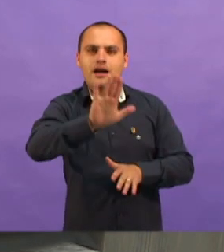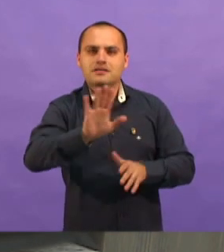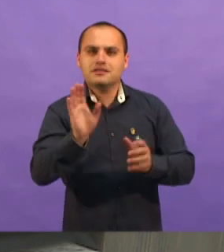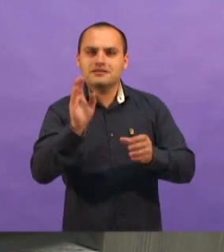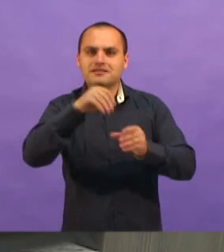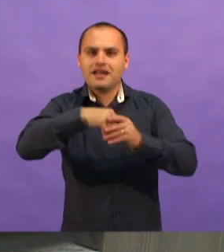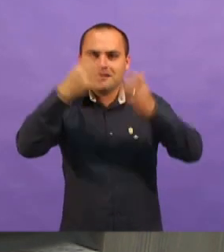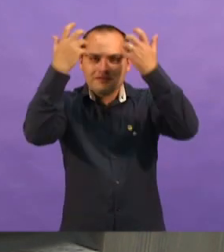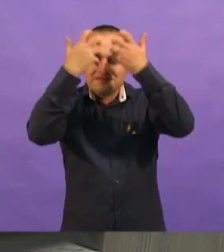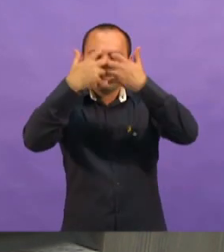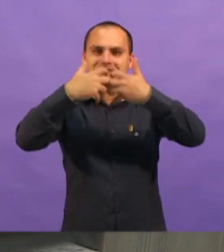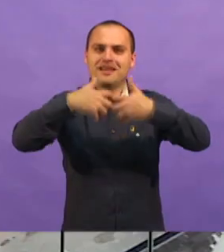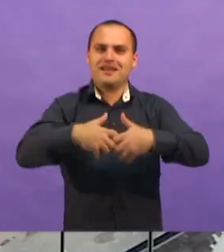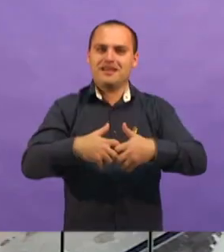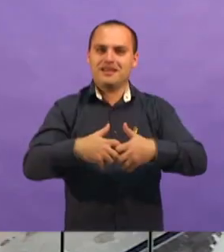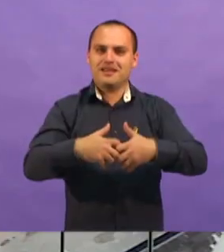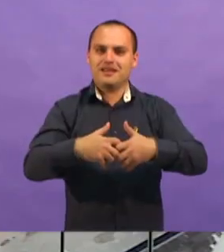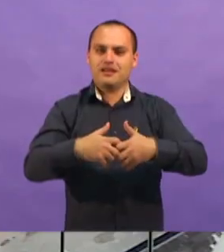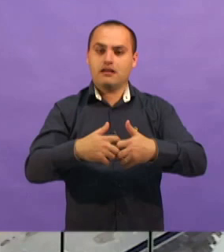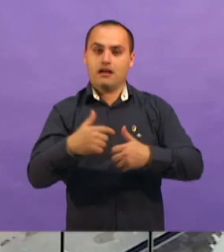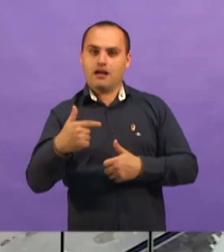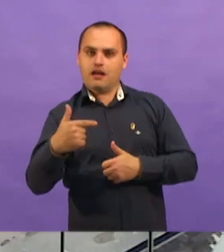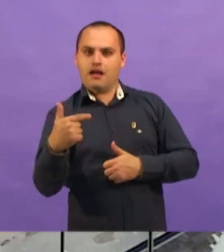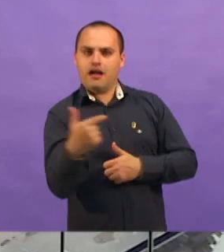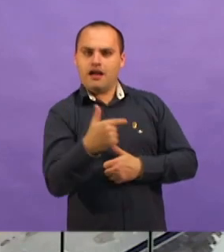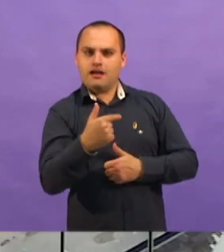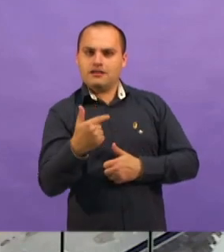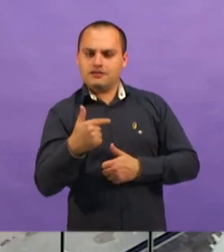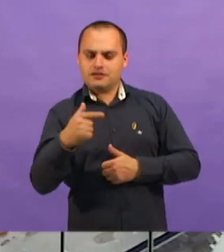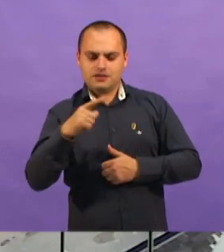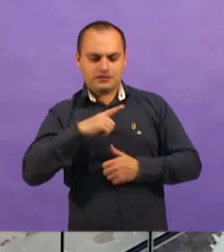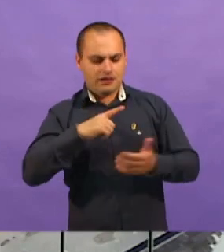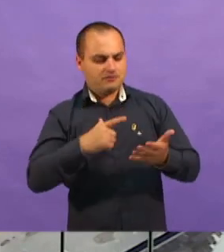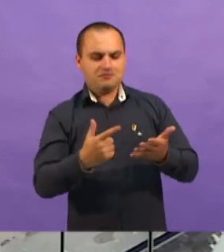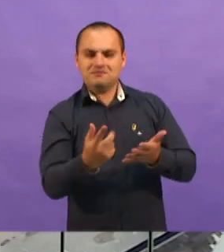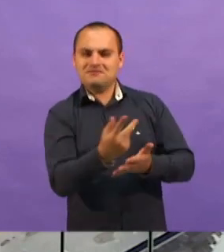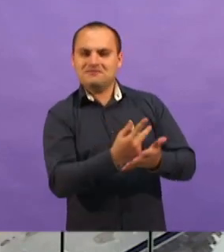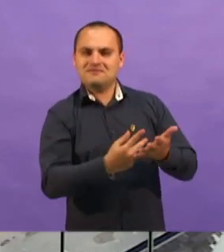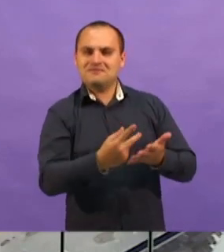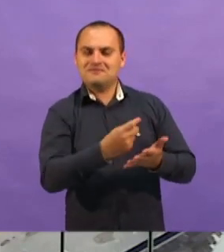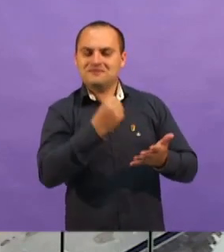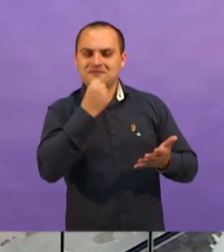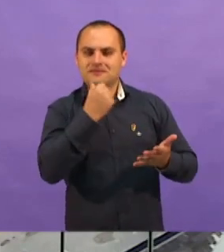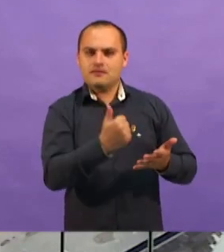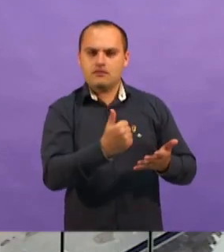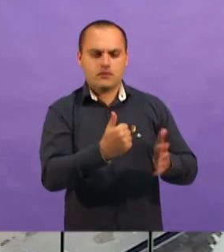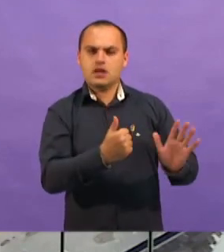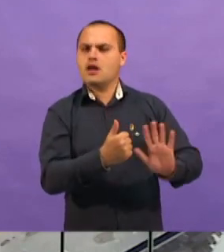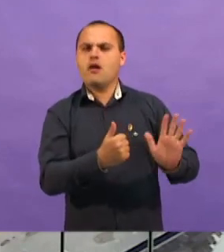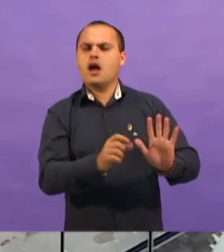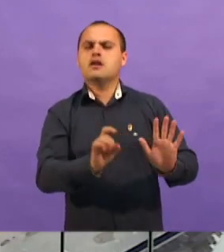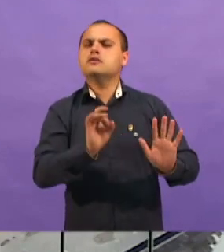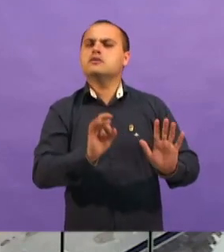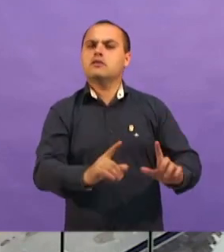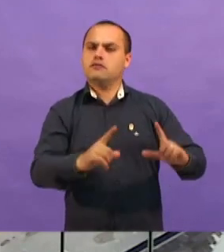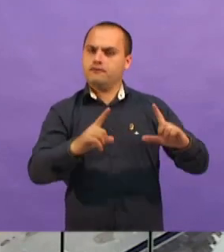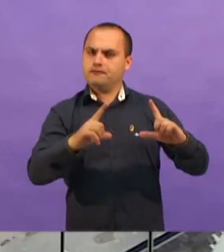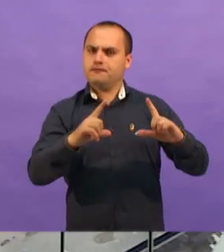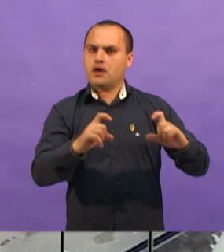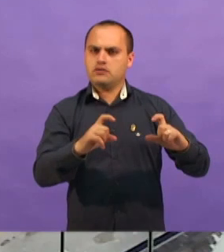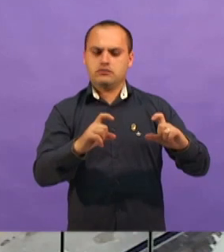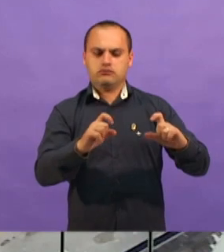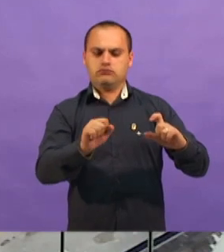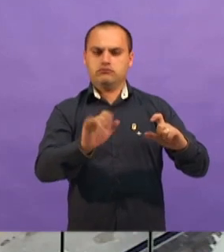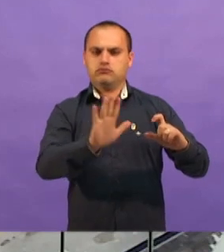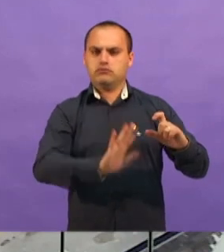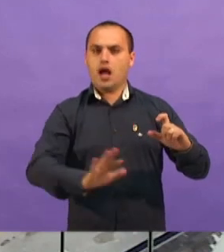beleza enrustida, não só nas fotografias coloridas, né? São 2 cadernos especiais, o primeiro caderno e o